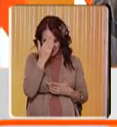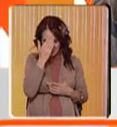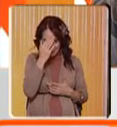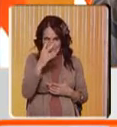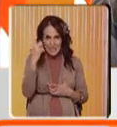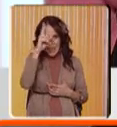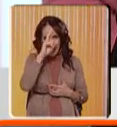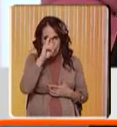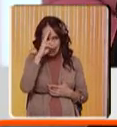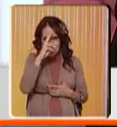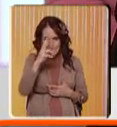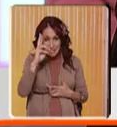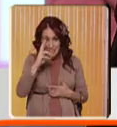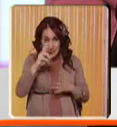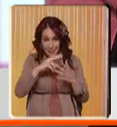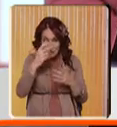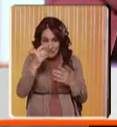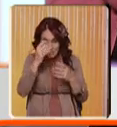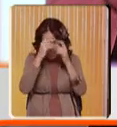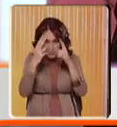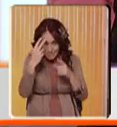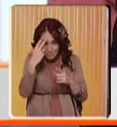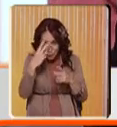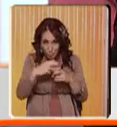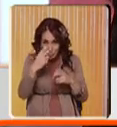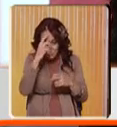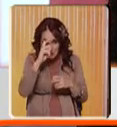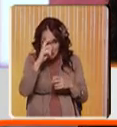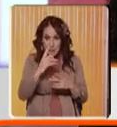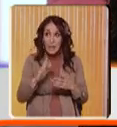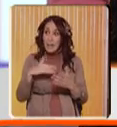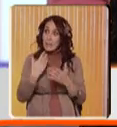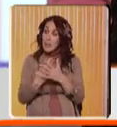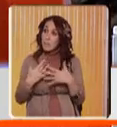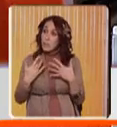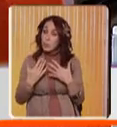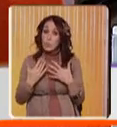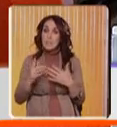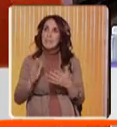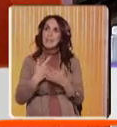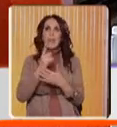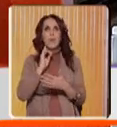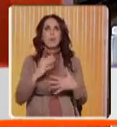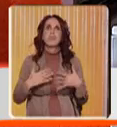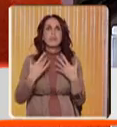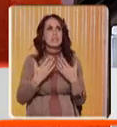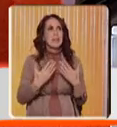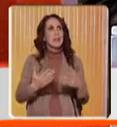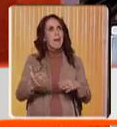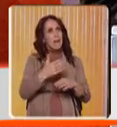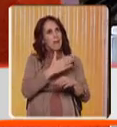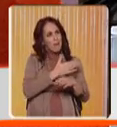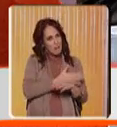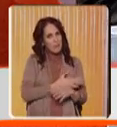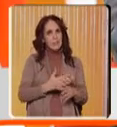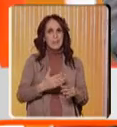meus pensamentos. De nós valorizarmos tanto o orgasmo, não é? Quando devíamos valorizar tudo o resto. Faz sentido realmente valorizarmos cada